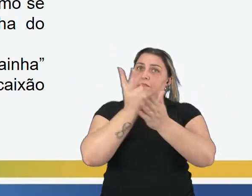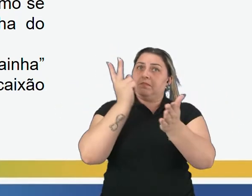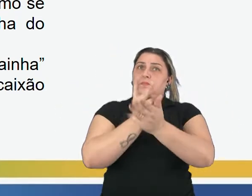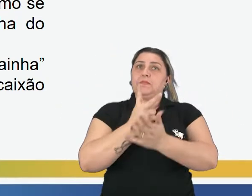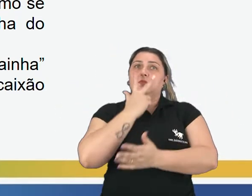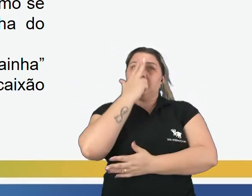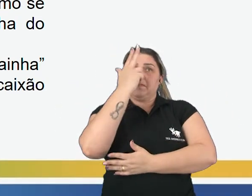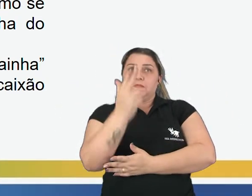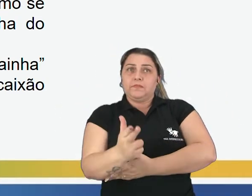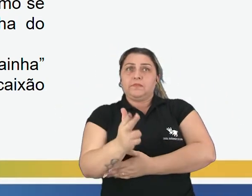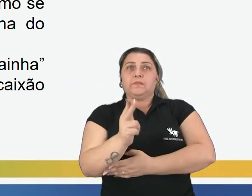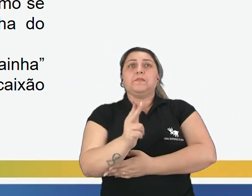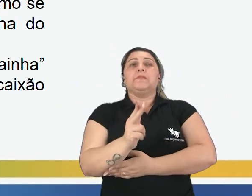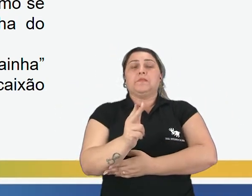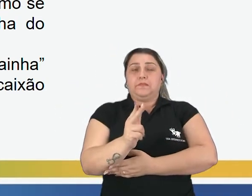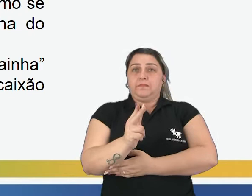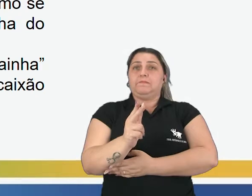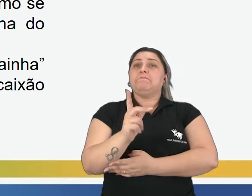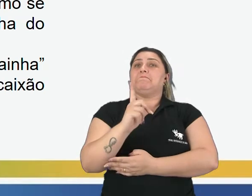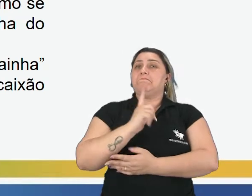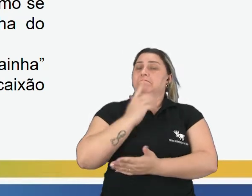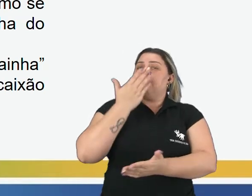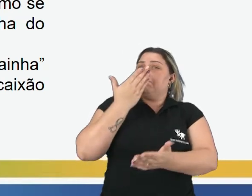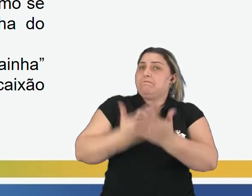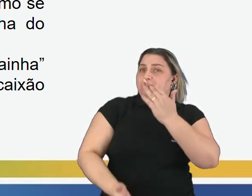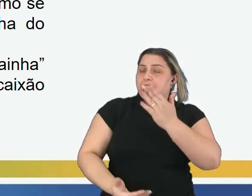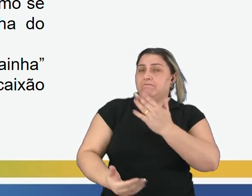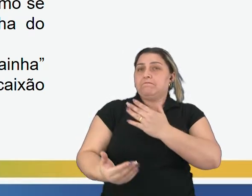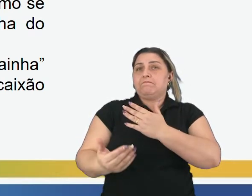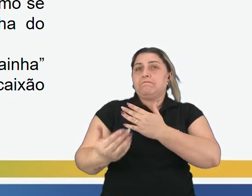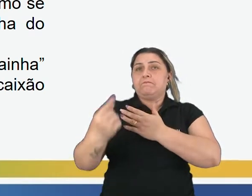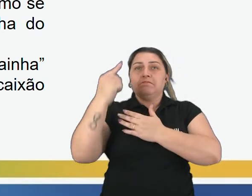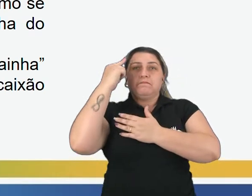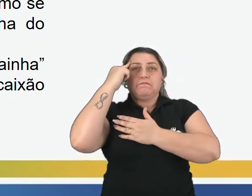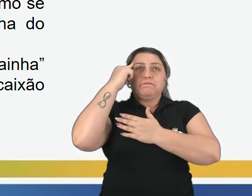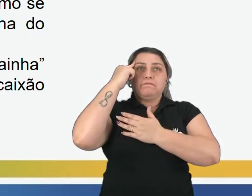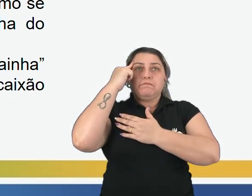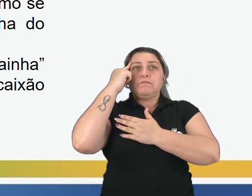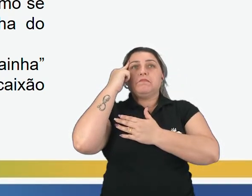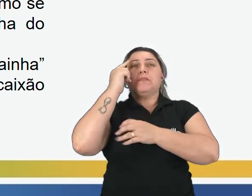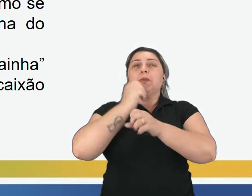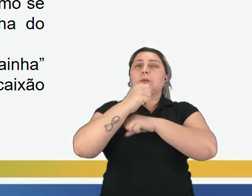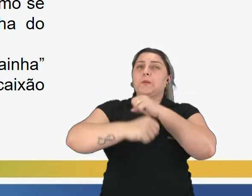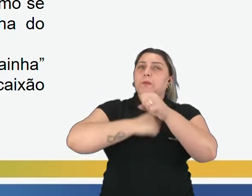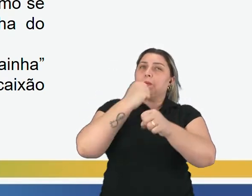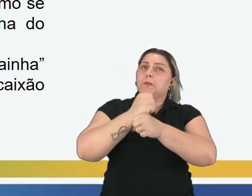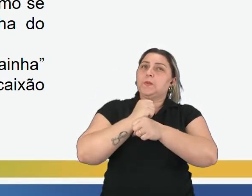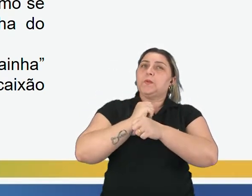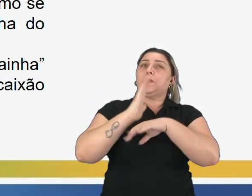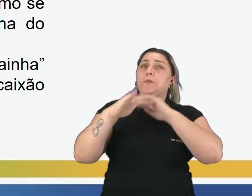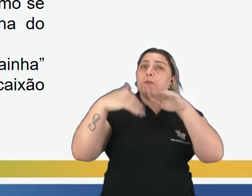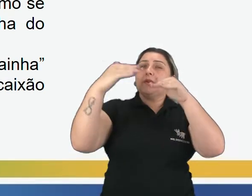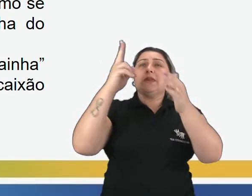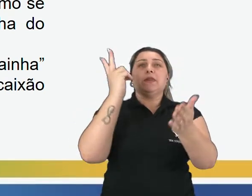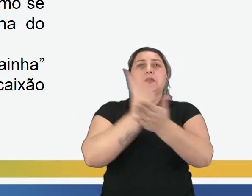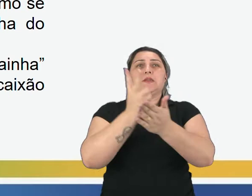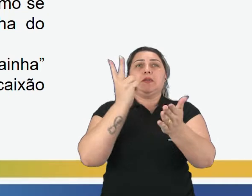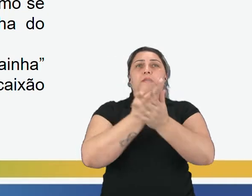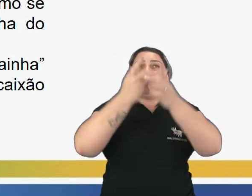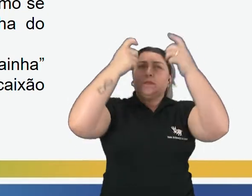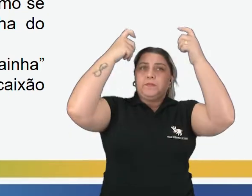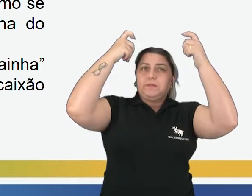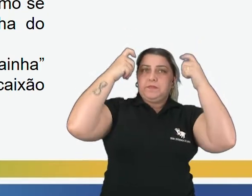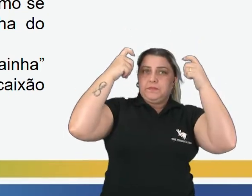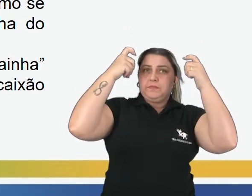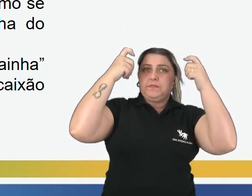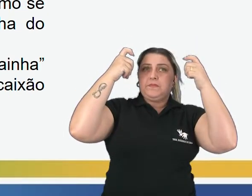diariamente. Parecia até que tinha perdido os sentidos. Os anos se passaram e ela sempre com sua